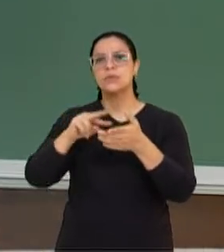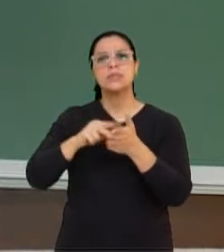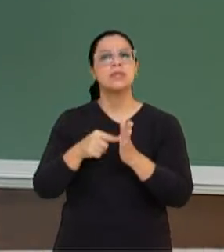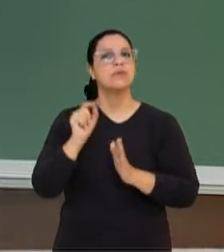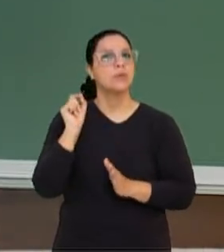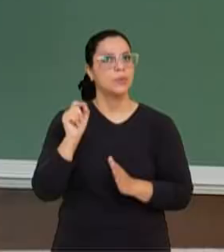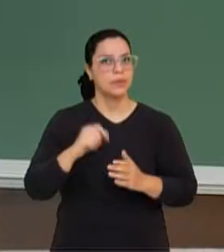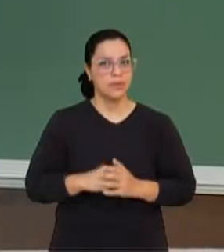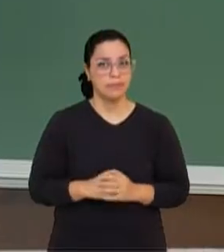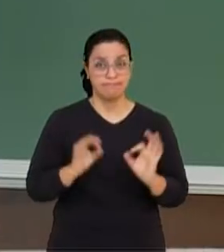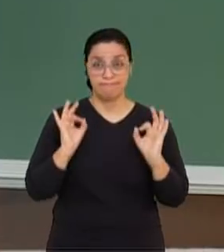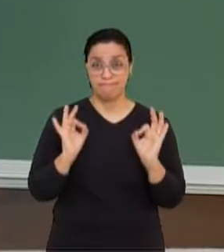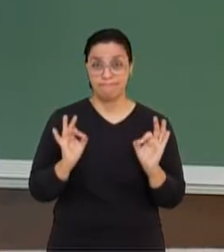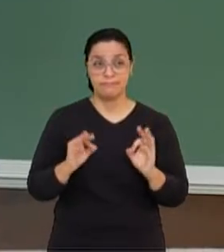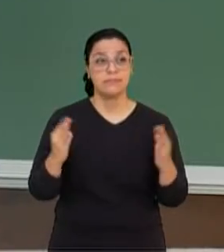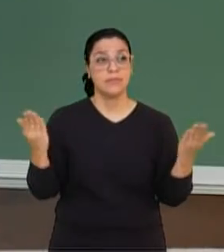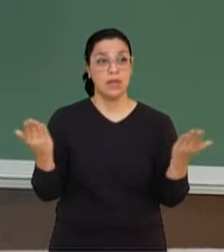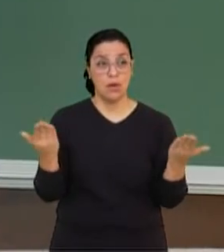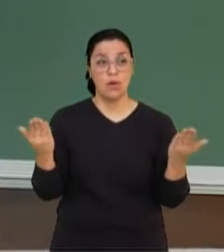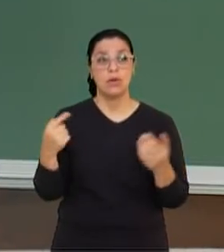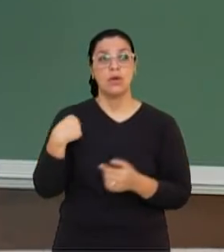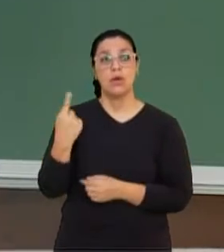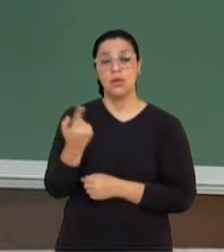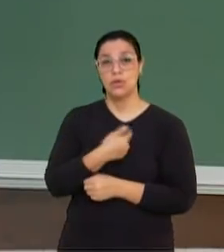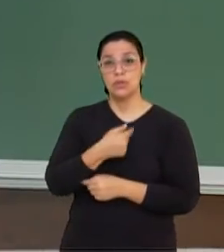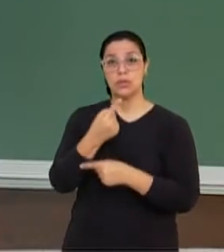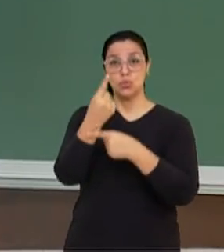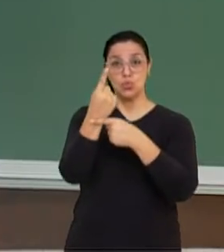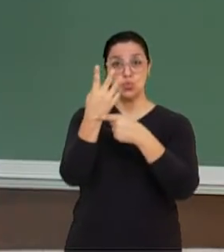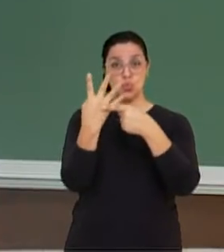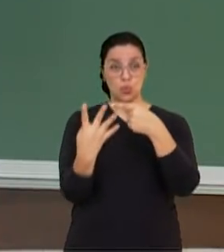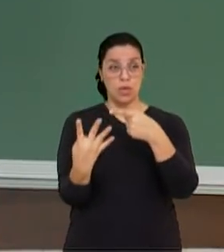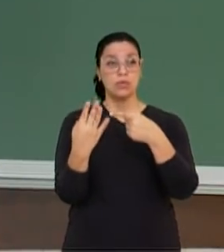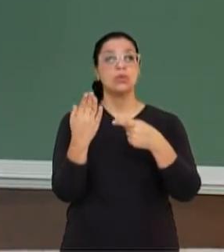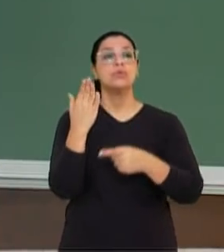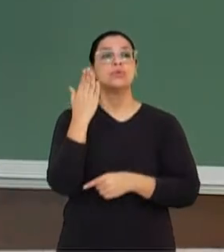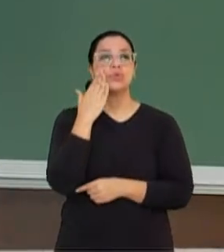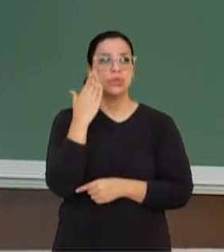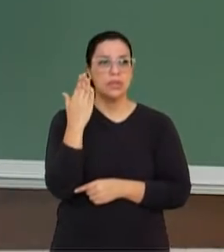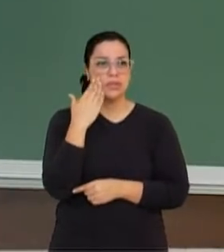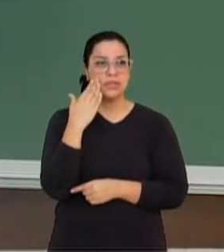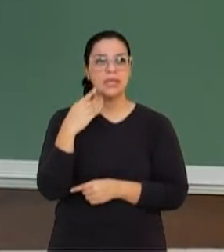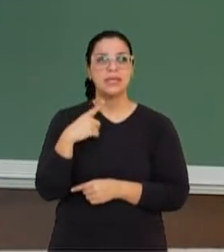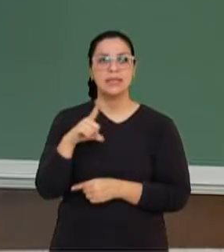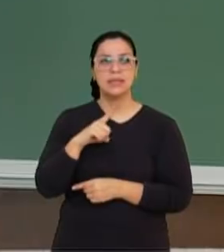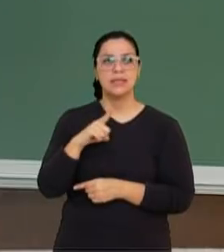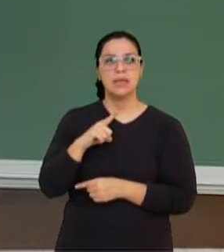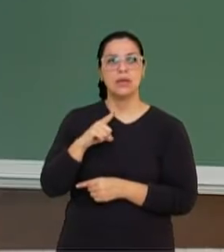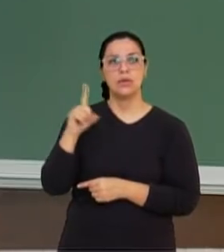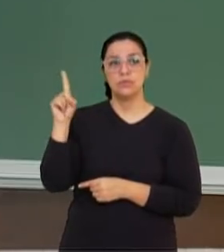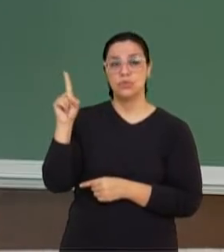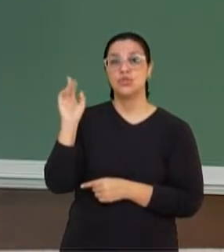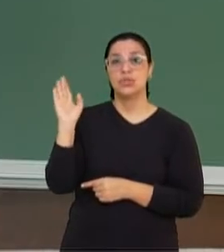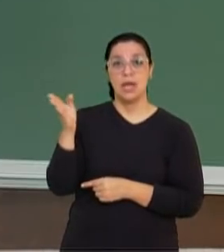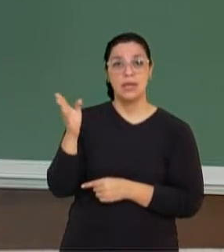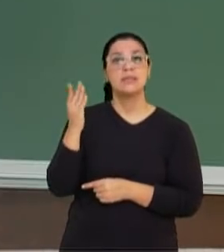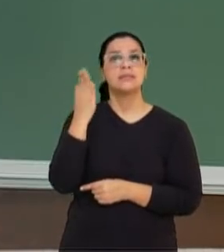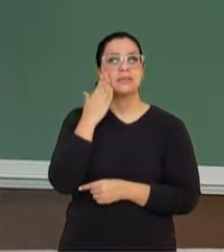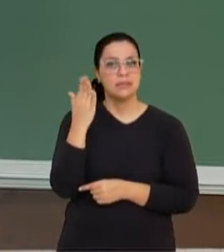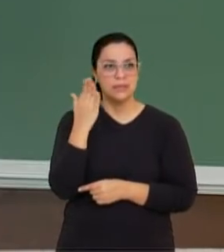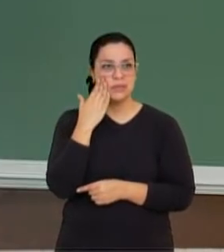1/4, beleza? Então, né? 1/4 de um ano corresponde a, né? Já sabemos